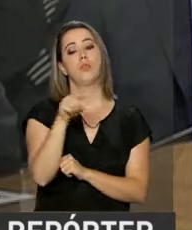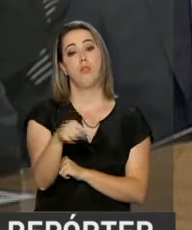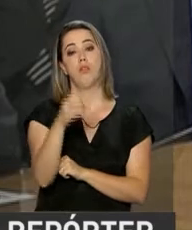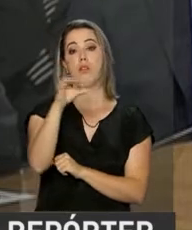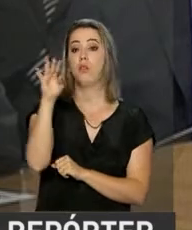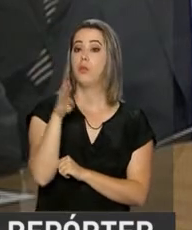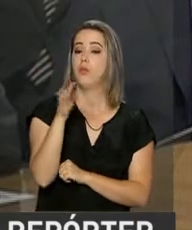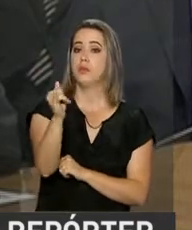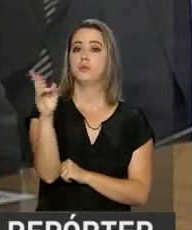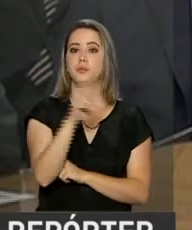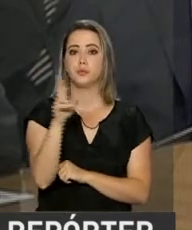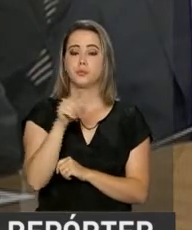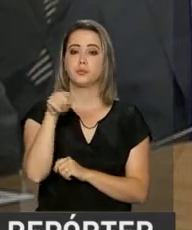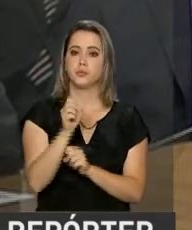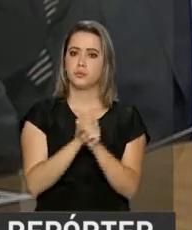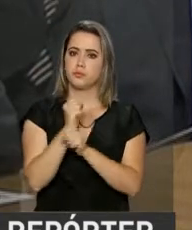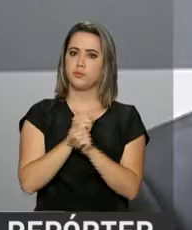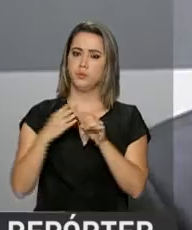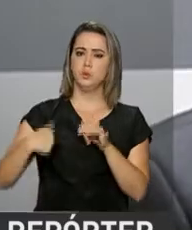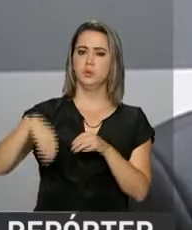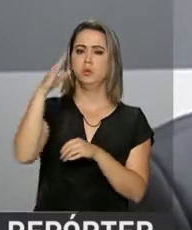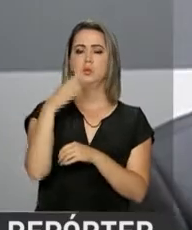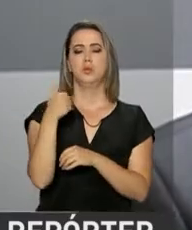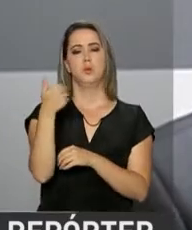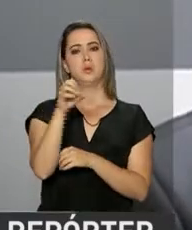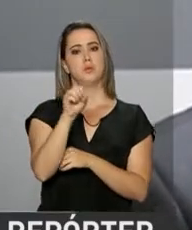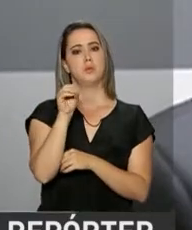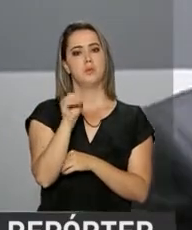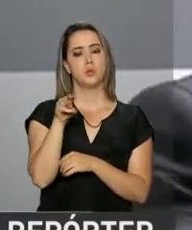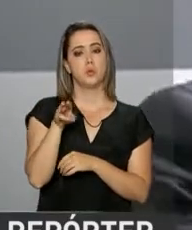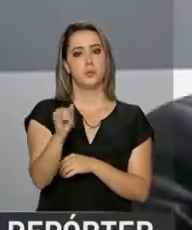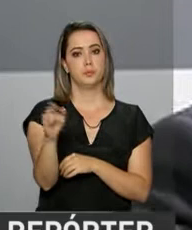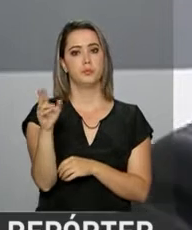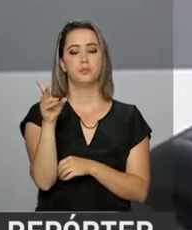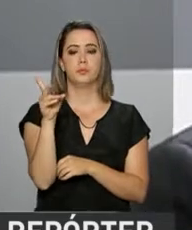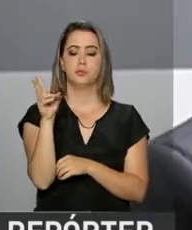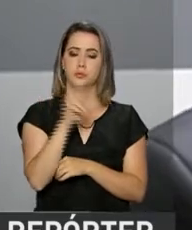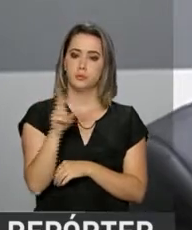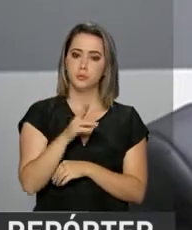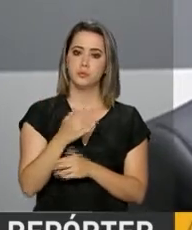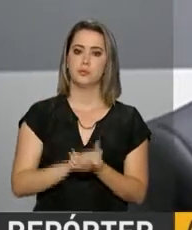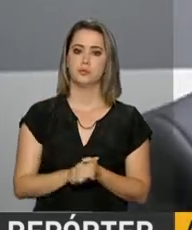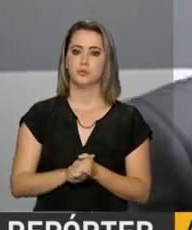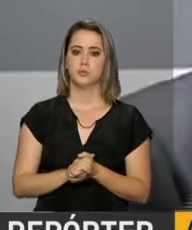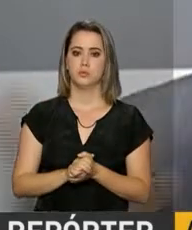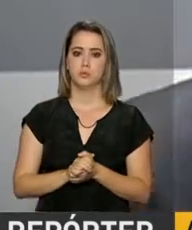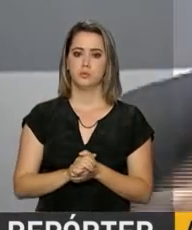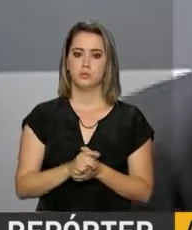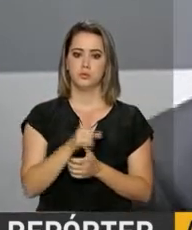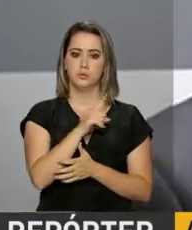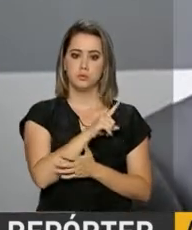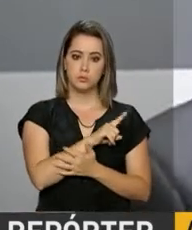de reais este ano tem previsão de ultrapassar 1 180 milhões de reais e acredito na sua aprovação apesar